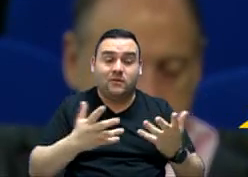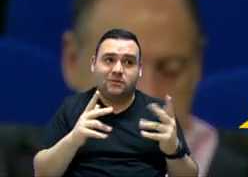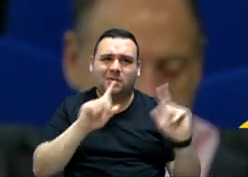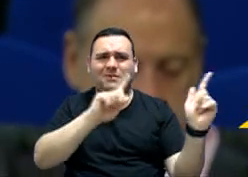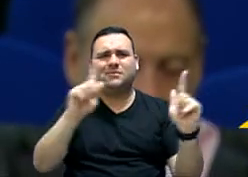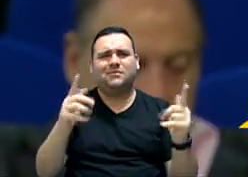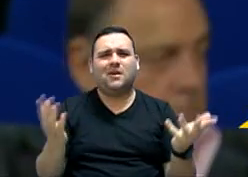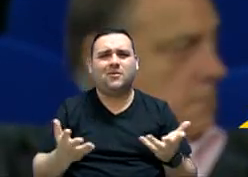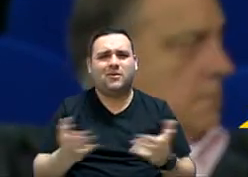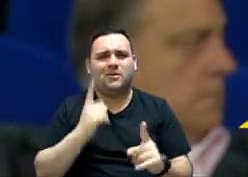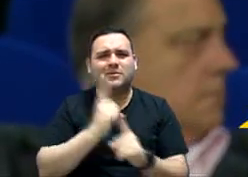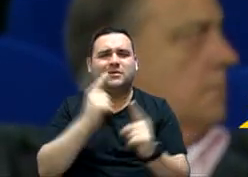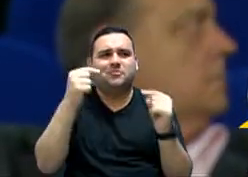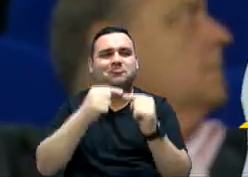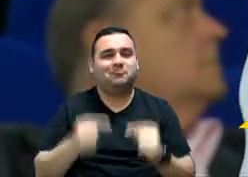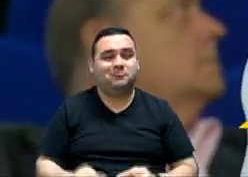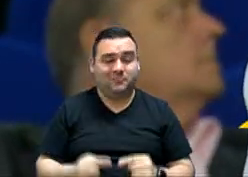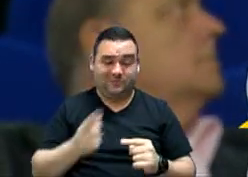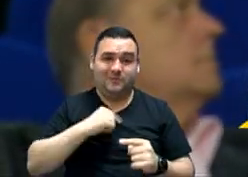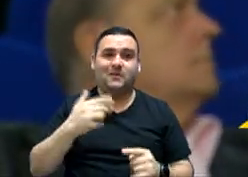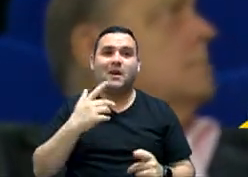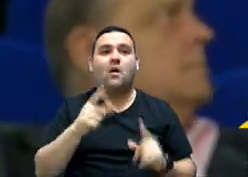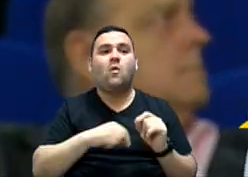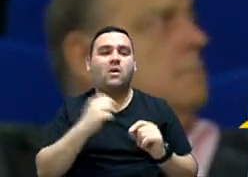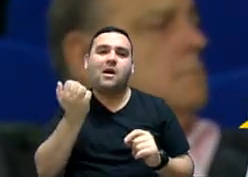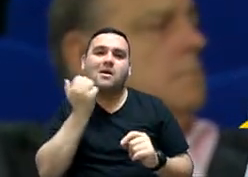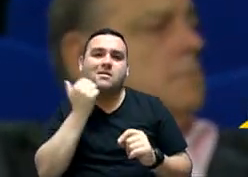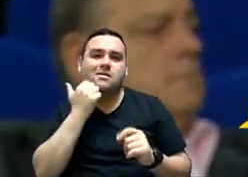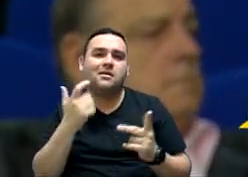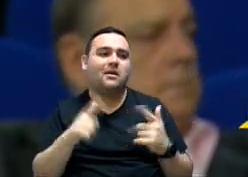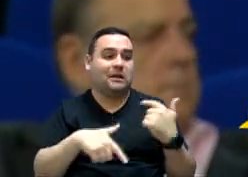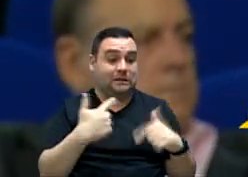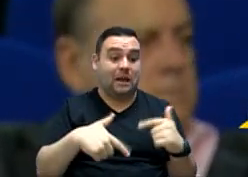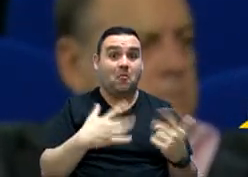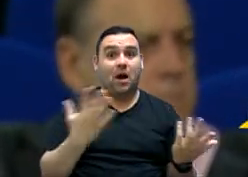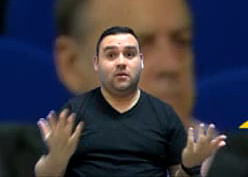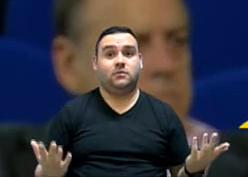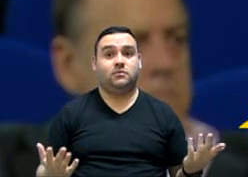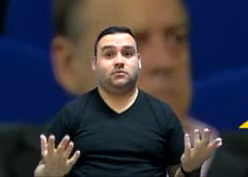essa, explicando o que é o assédio sexual no campo do trabalho, por